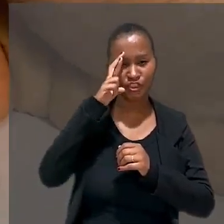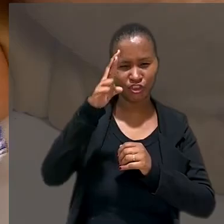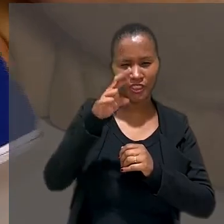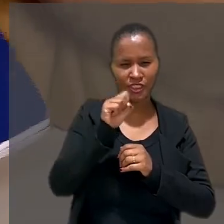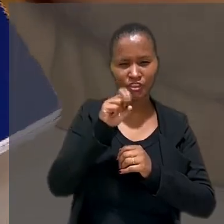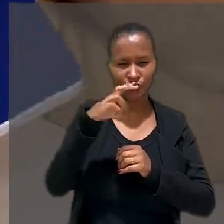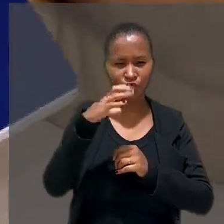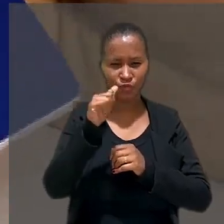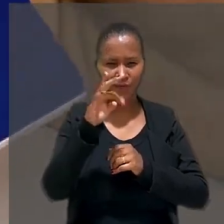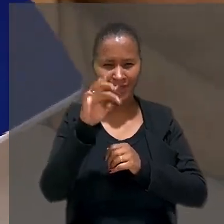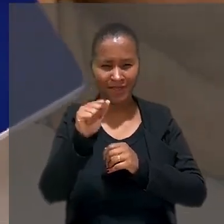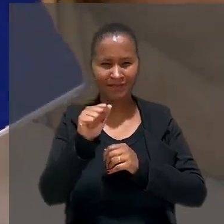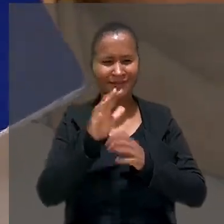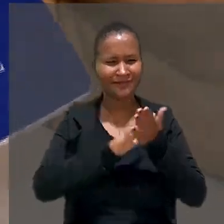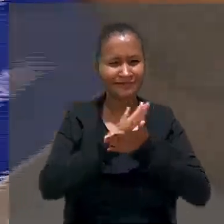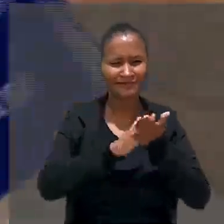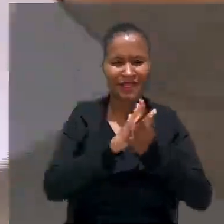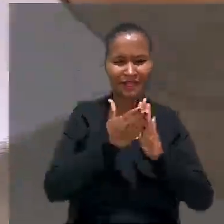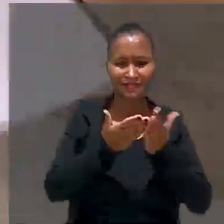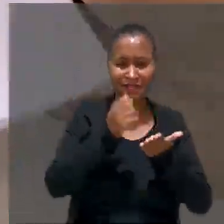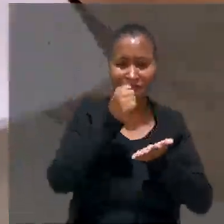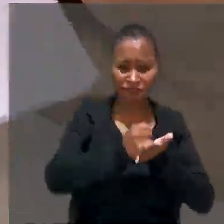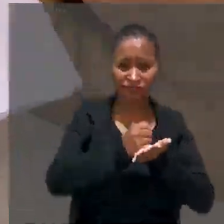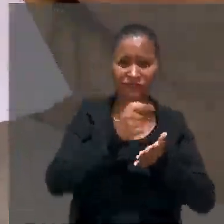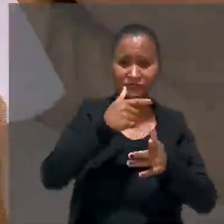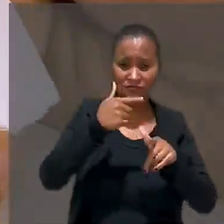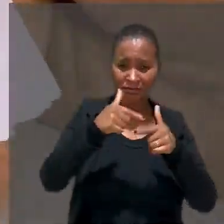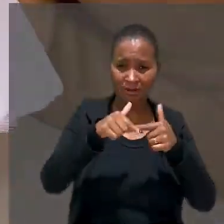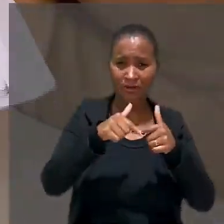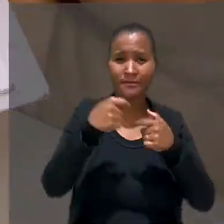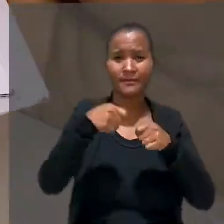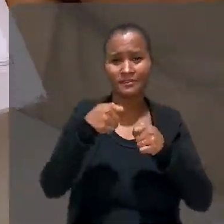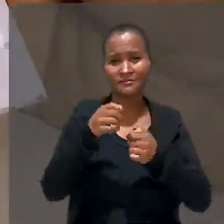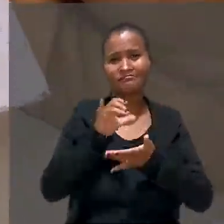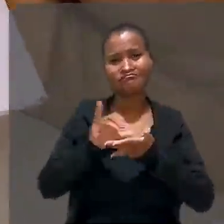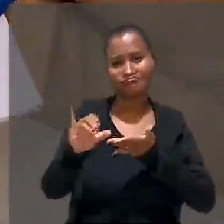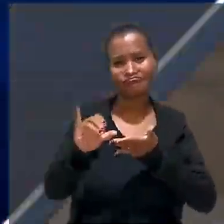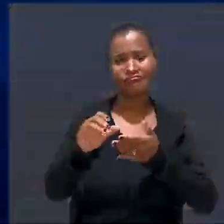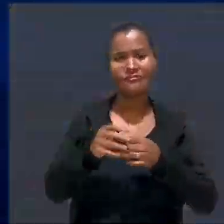Gerente de sucata sem registro na carteira de trabalho deve receber indenização.